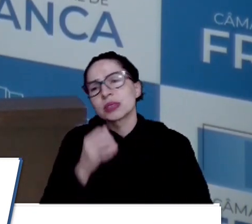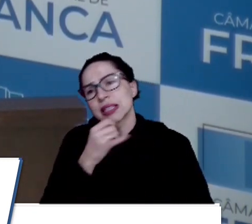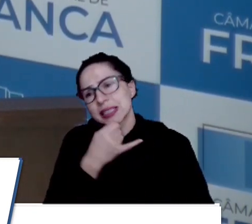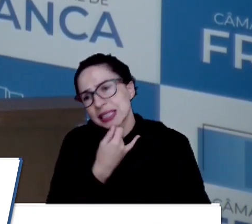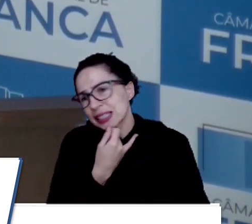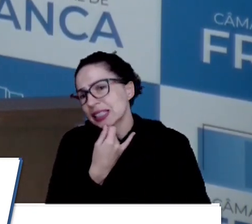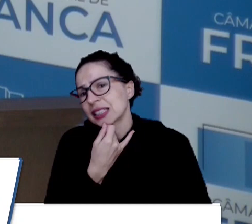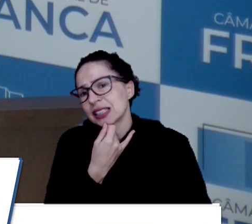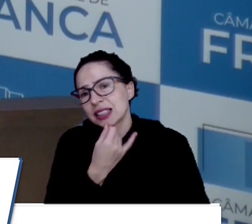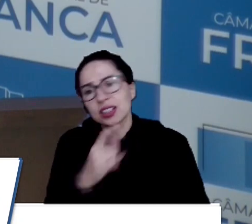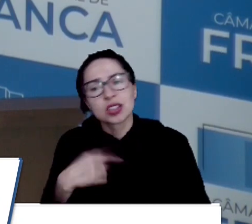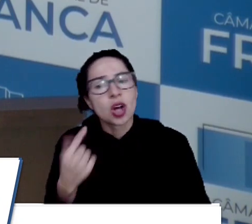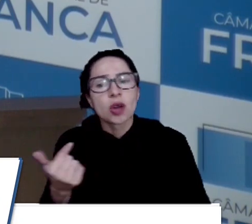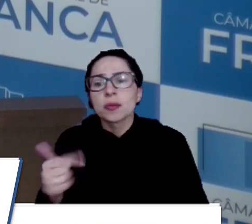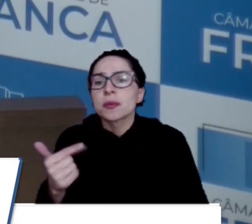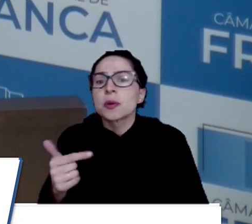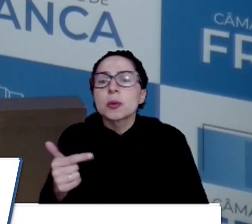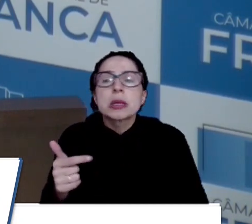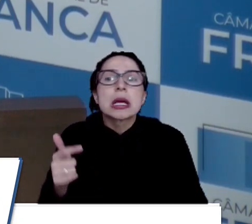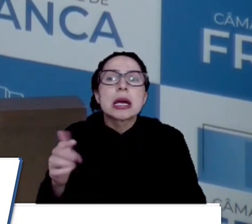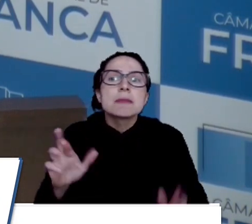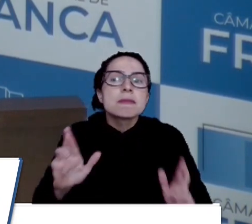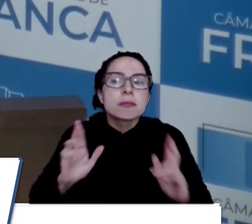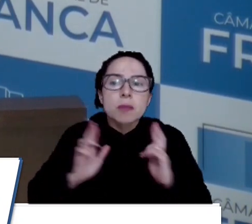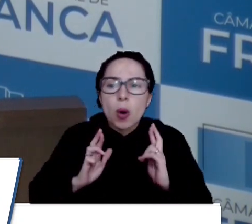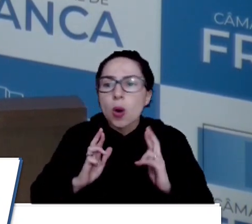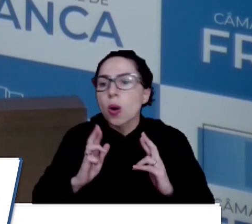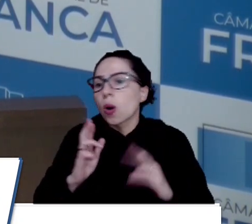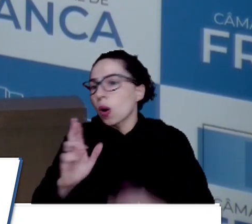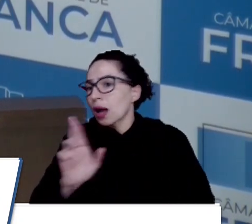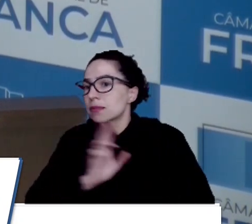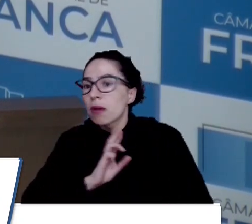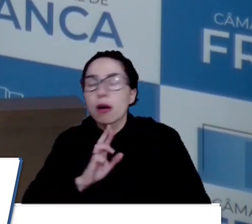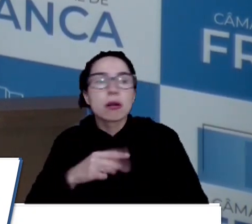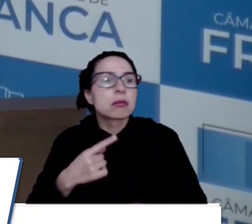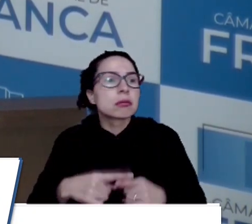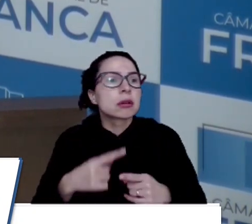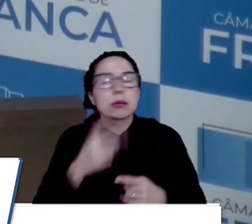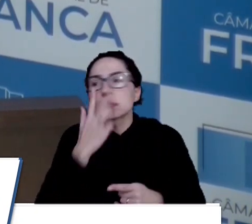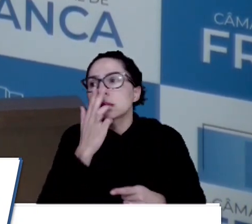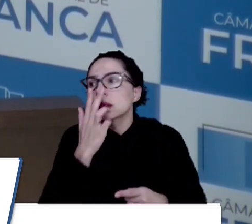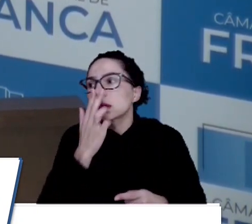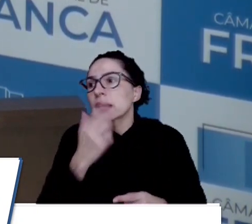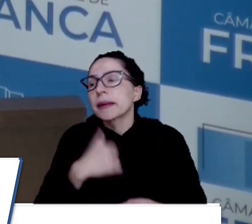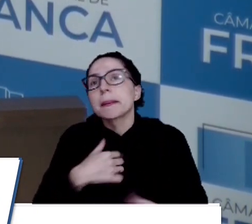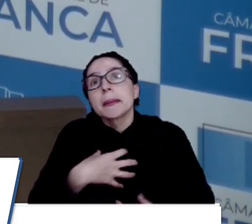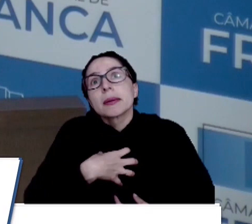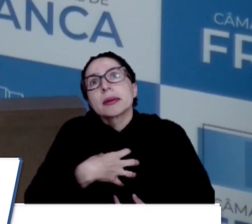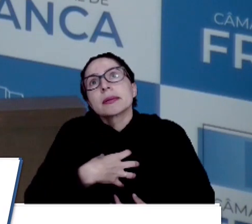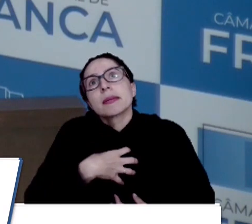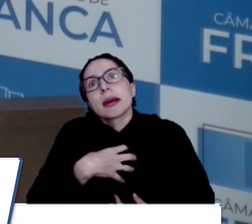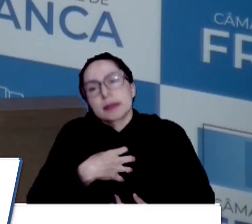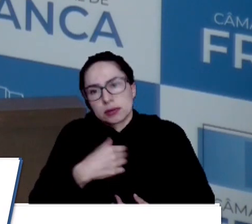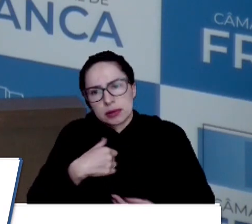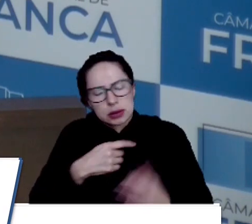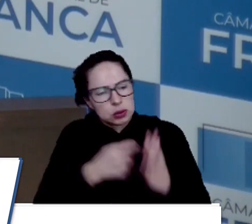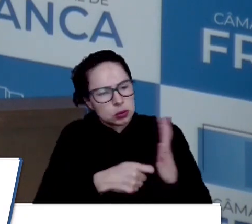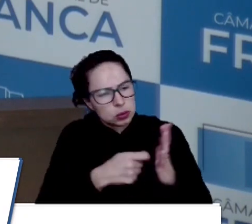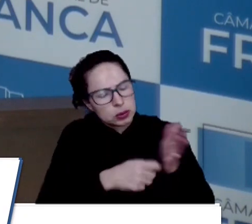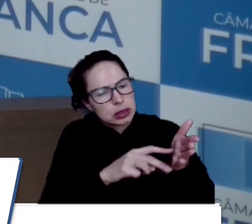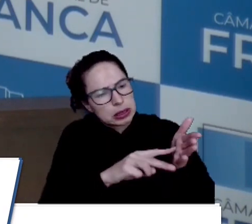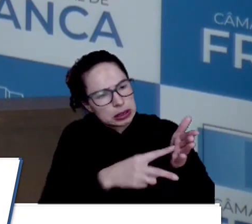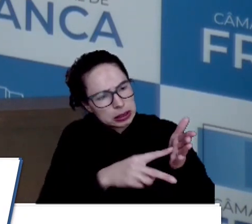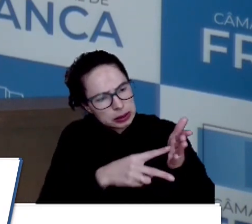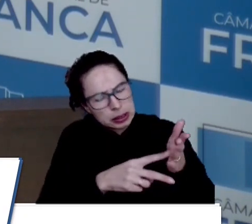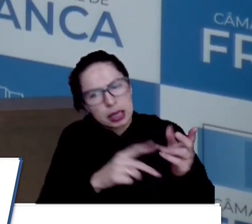não tem esse respaldo, porque parece assim que, é o que eu sinto, que eu fui atrás do sindicato patronal, fui atrás